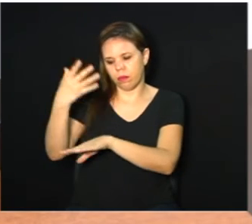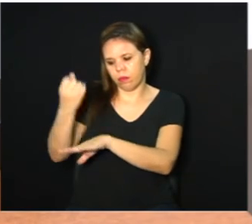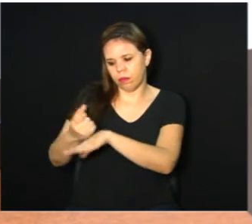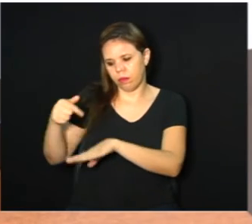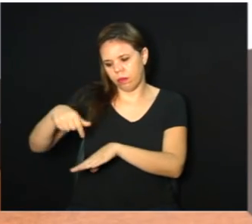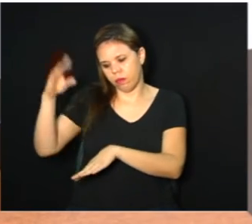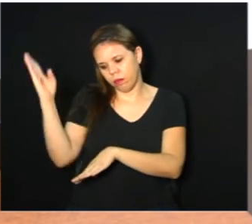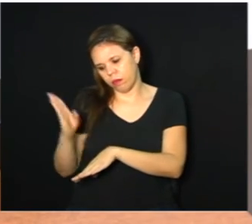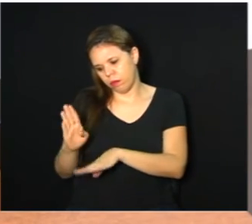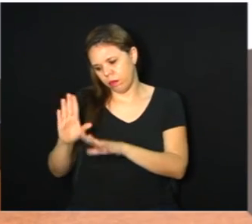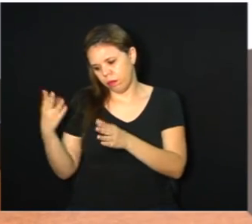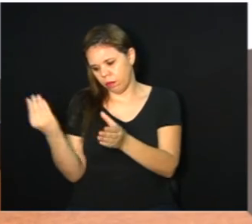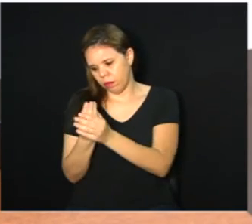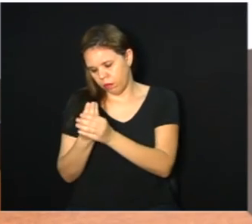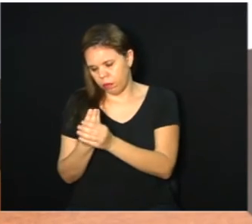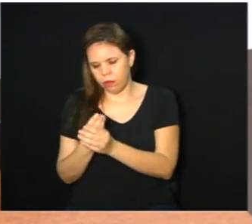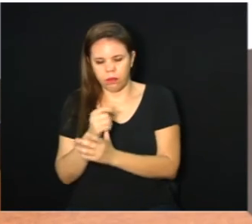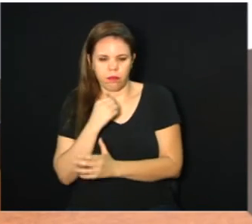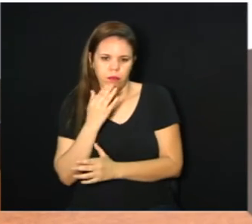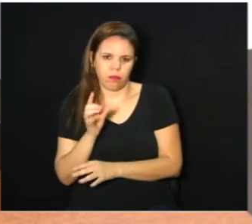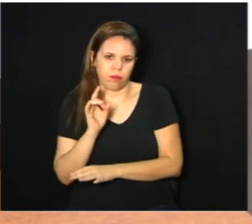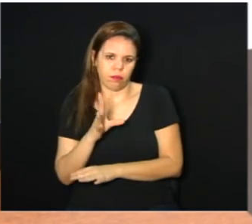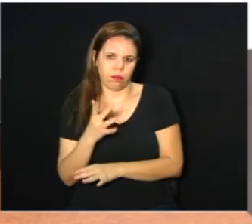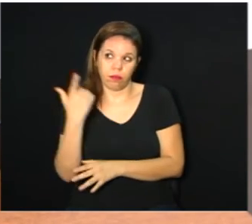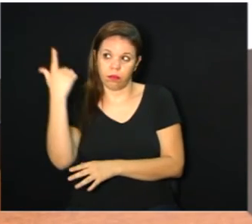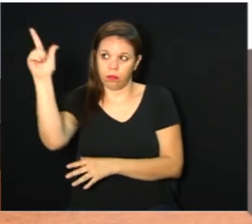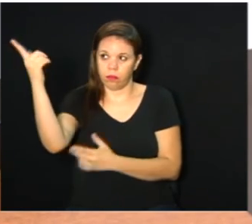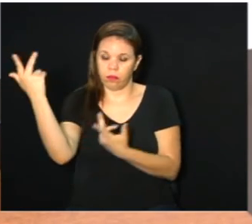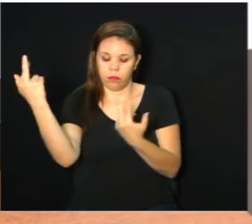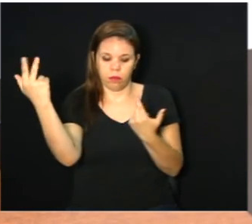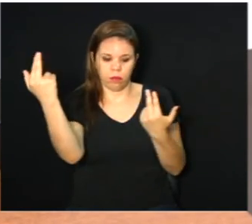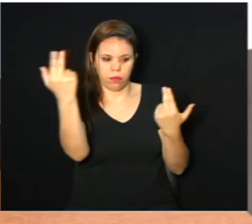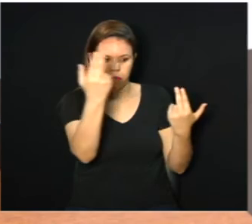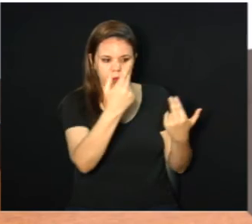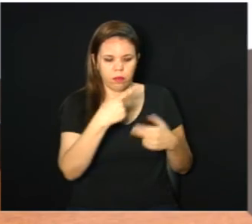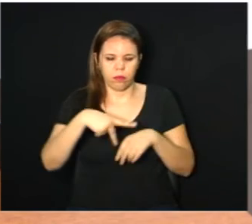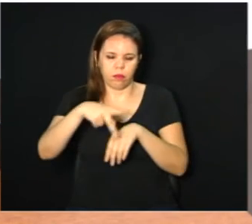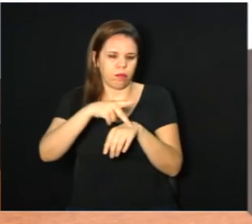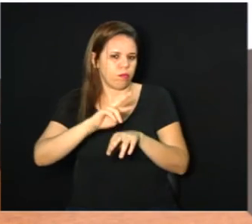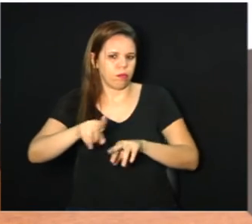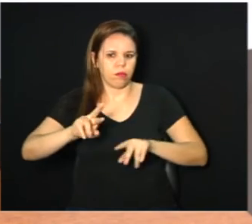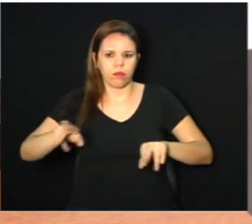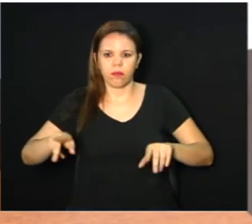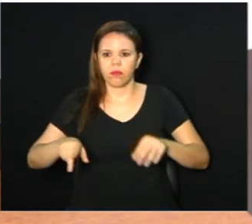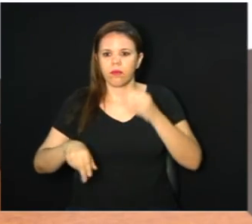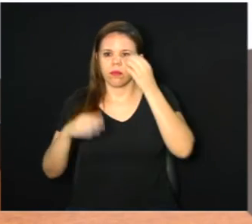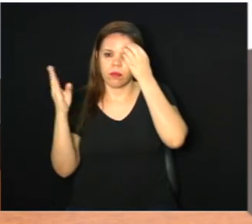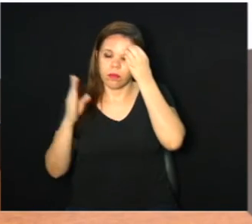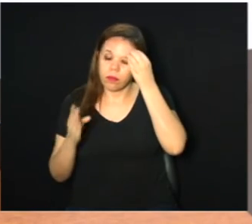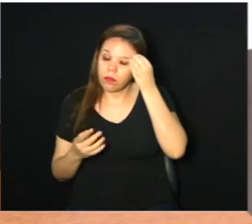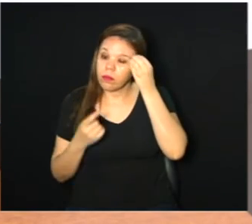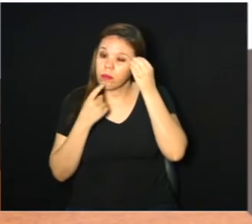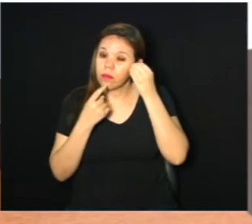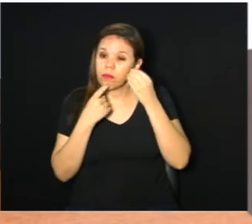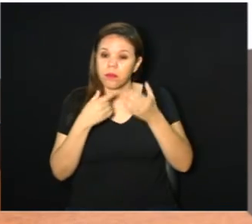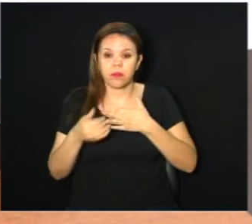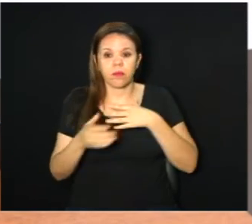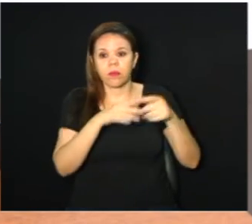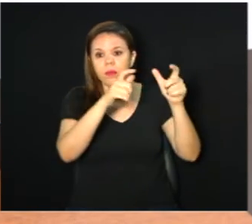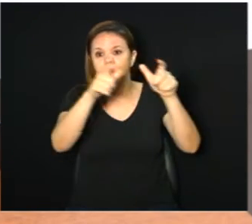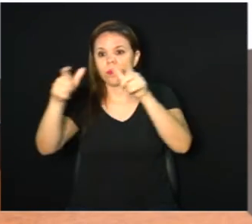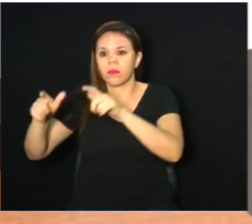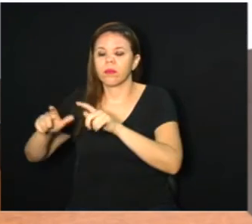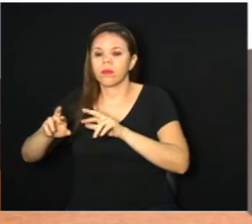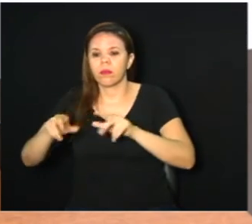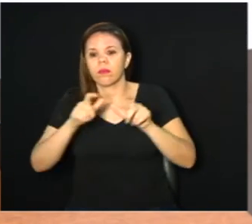no Brasil, mas nada é implantado idêntico em outros países. No Brasil, em Campinas, seja em qualquer localidade,